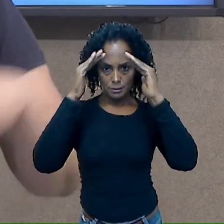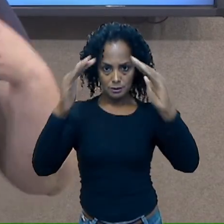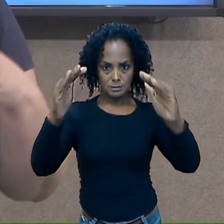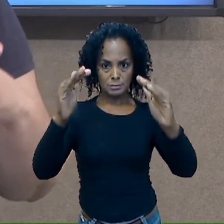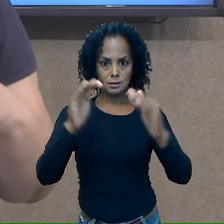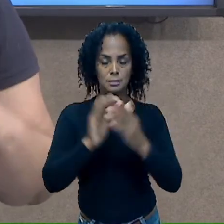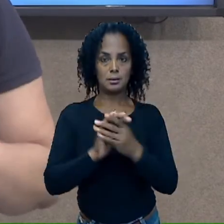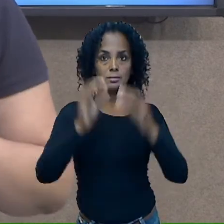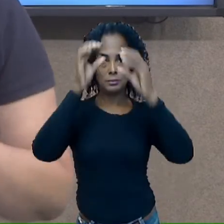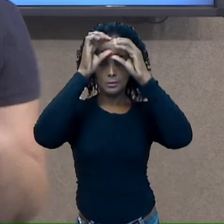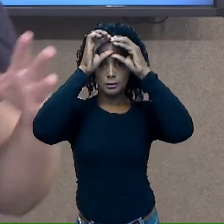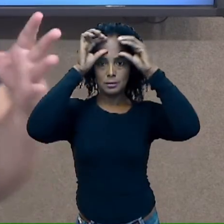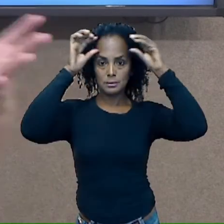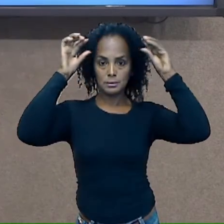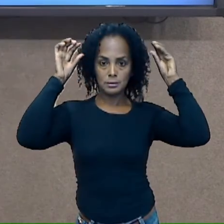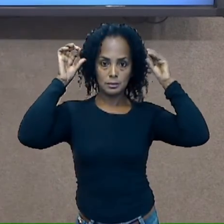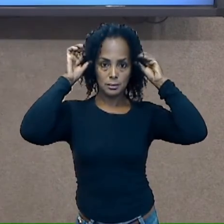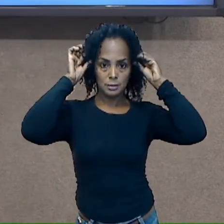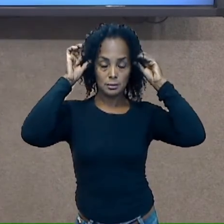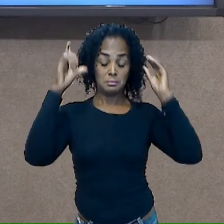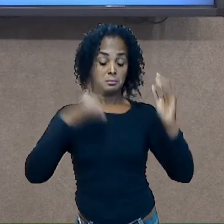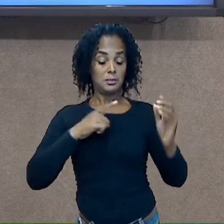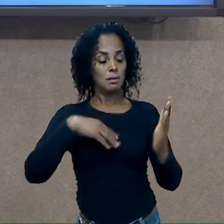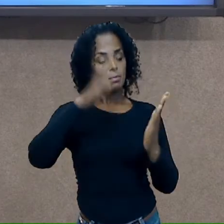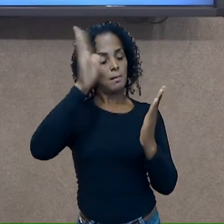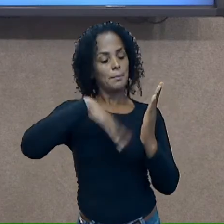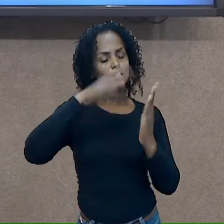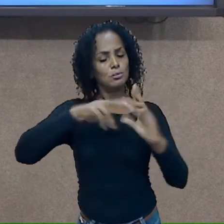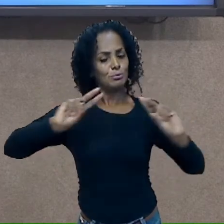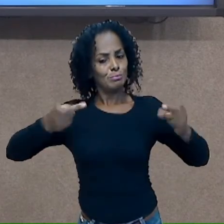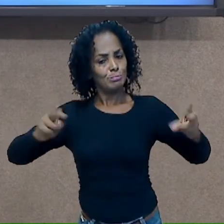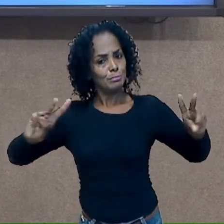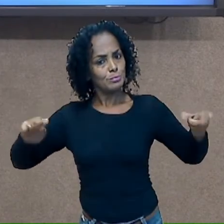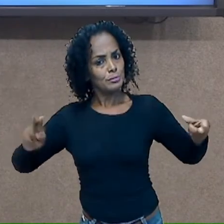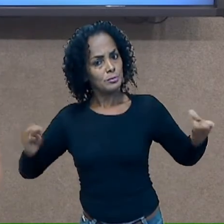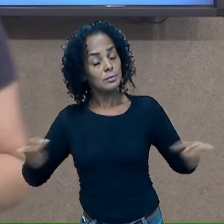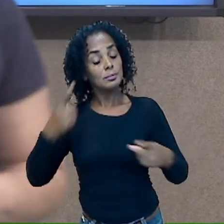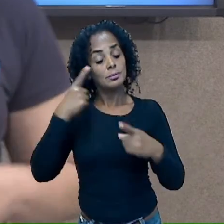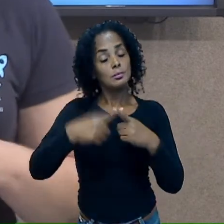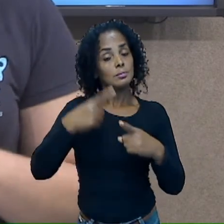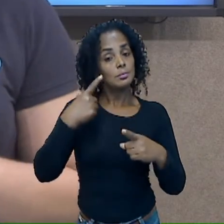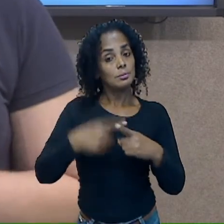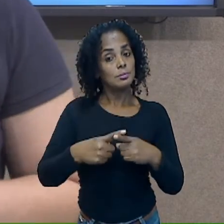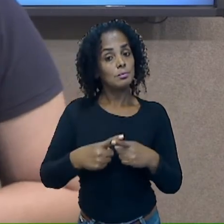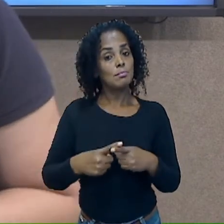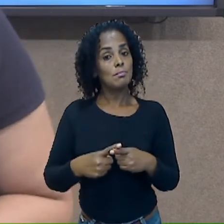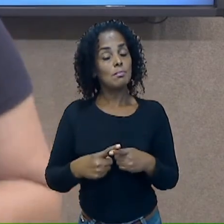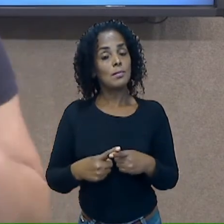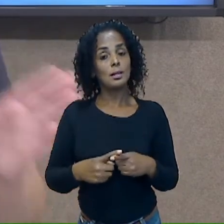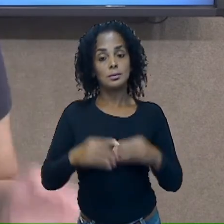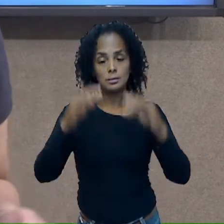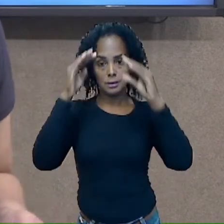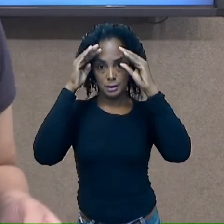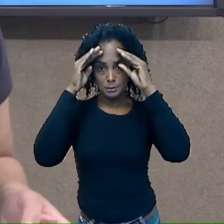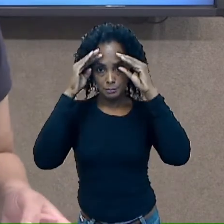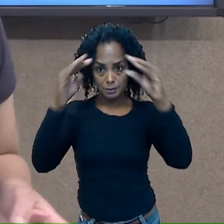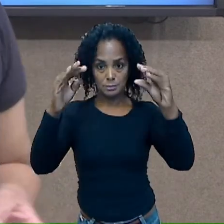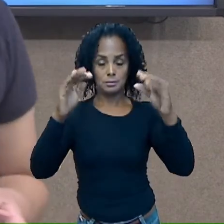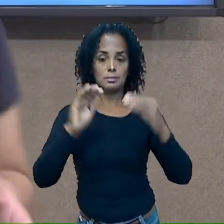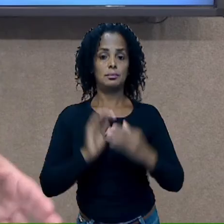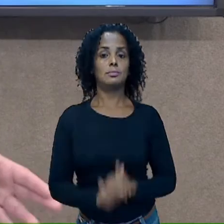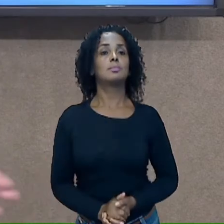Por exemplo, o cacique. O cacique tem uma pintura diferenciada dos outros. Por quê, né? É uma questão de